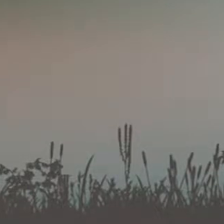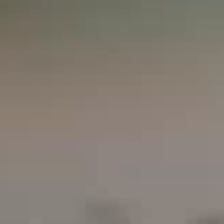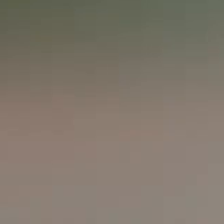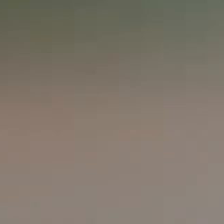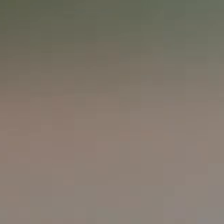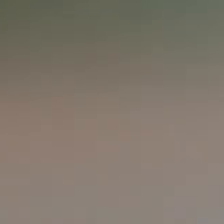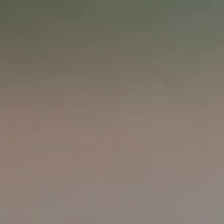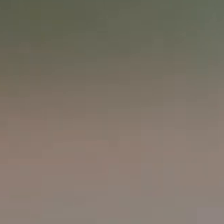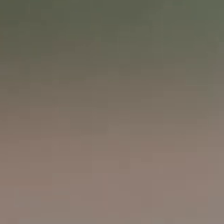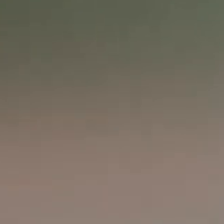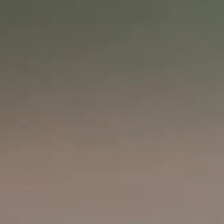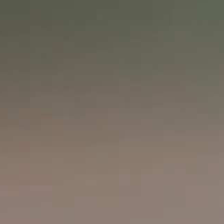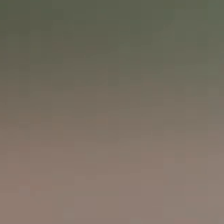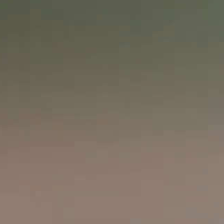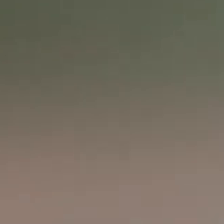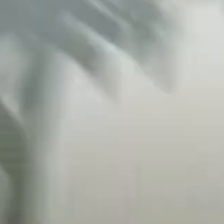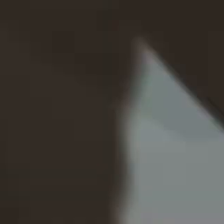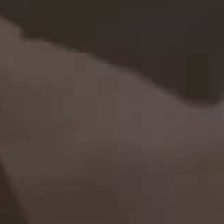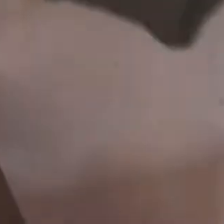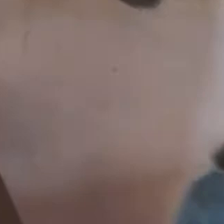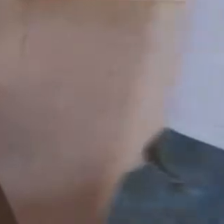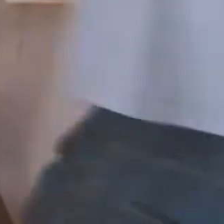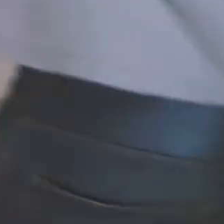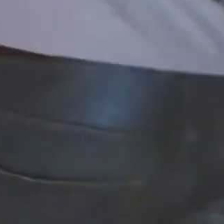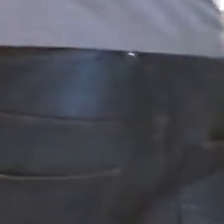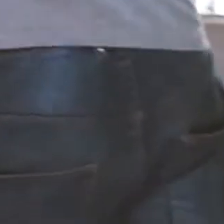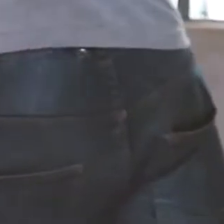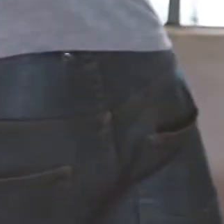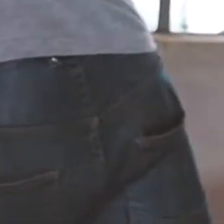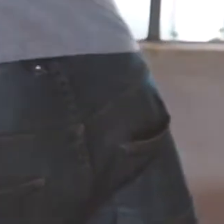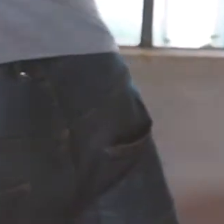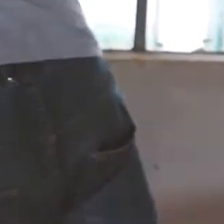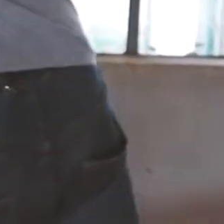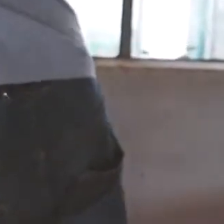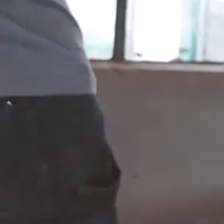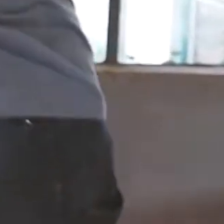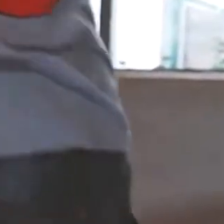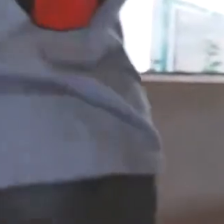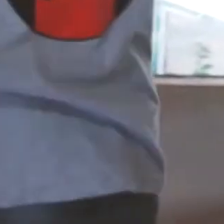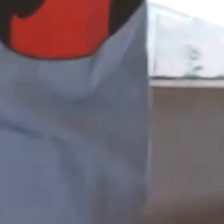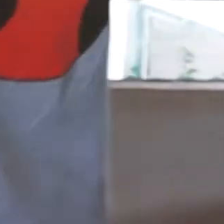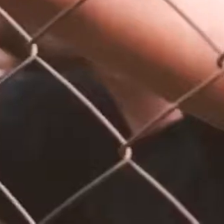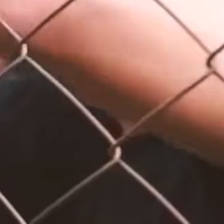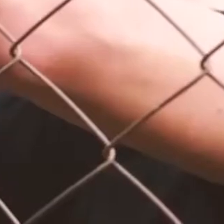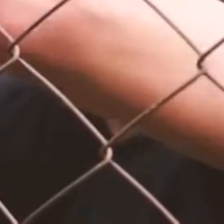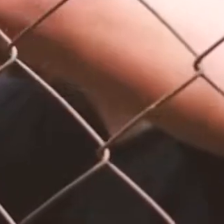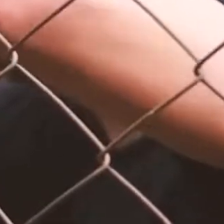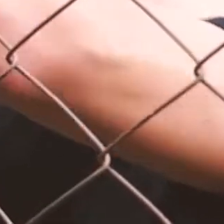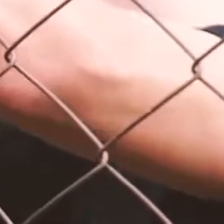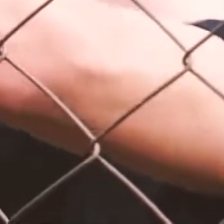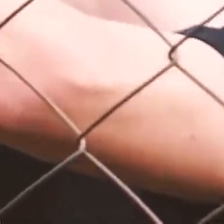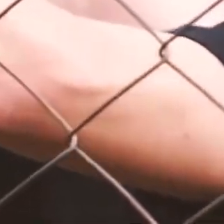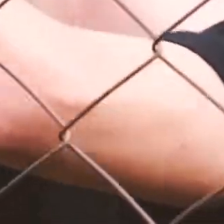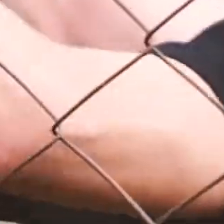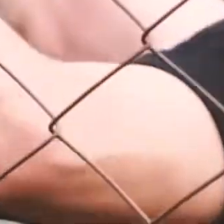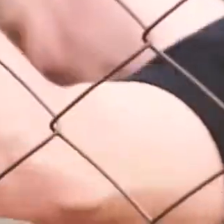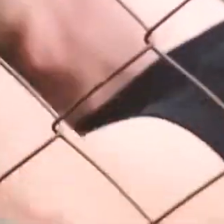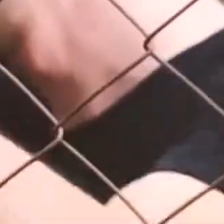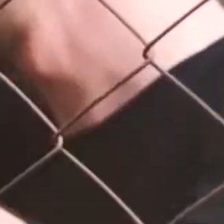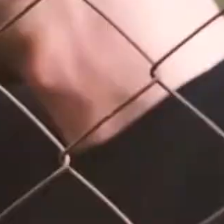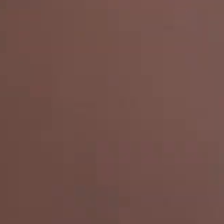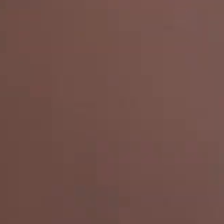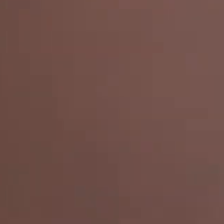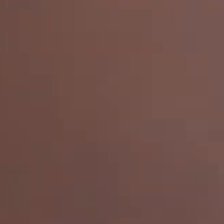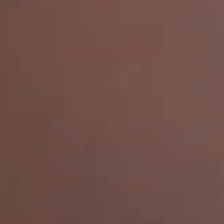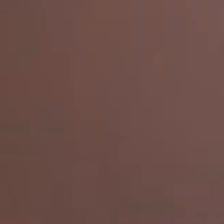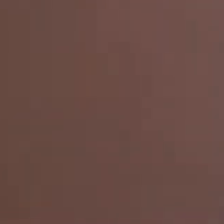situação de risco na própria natureza. Nossas atividades focam em dar suporte para aves e primatas, realizando o